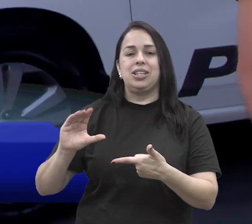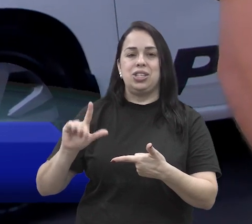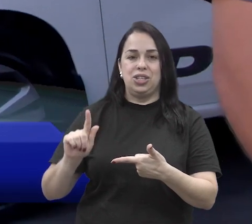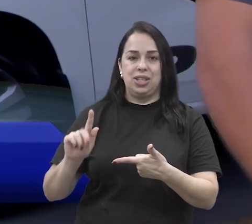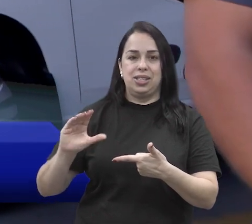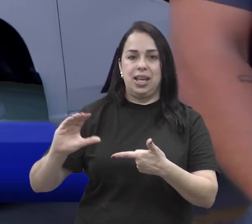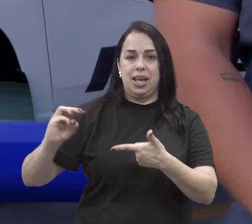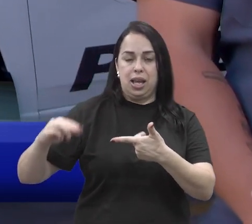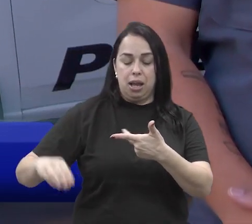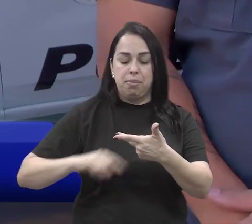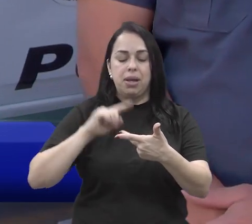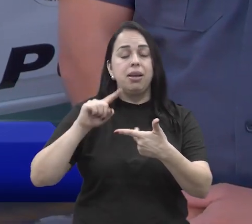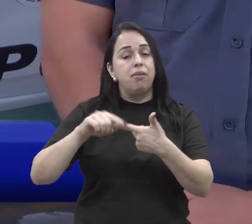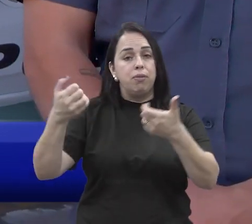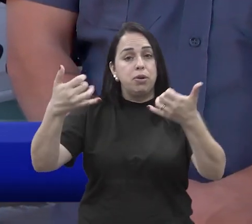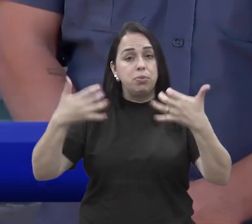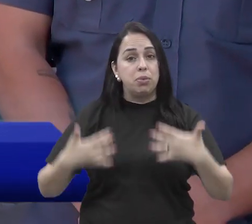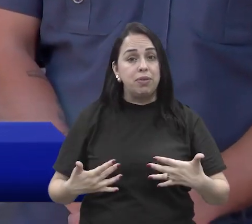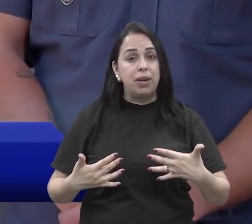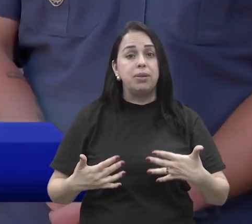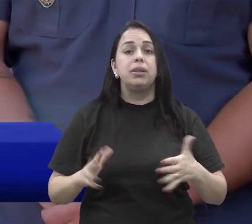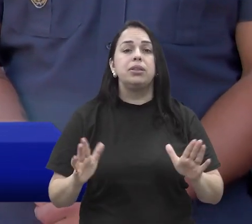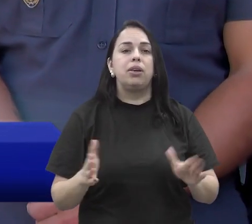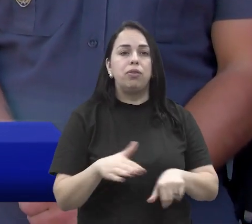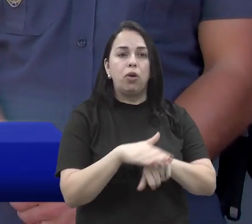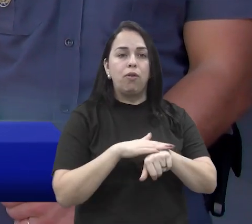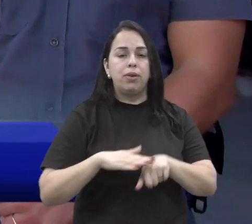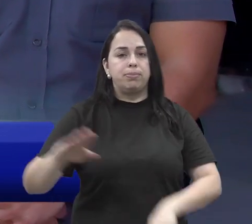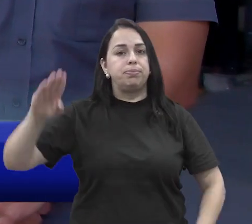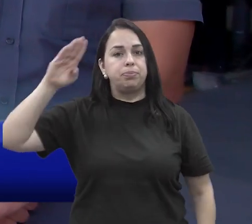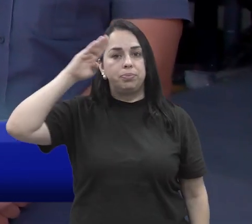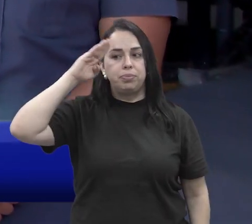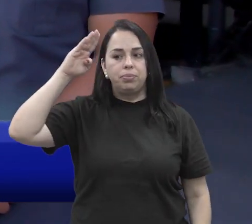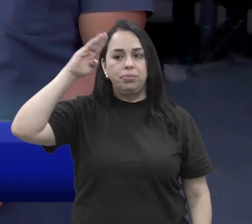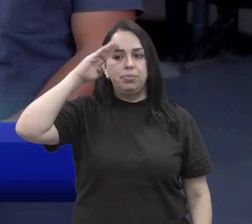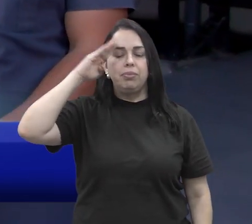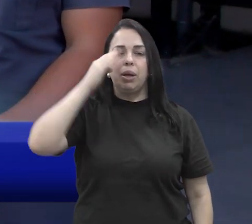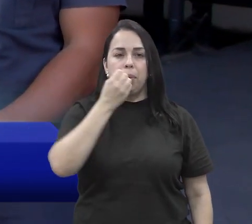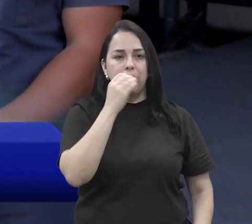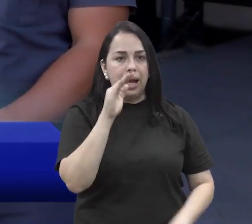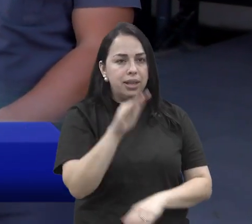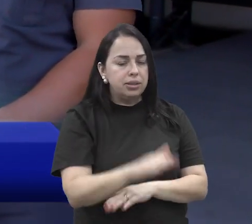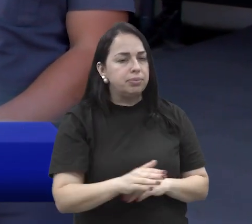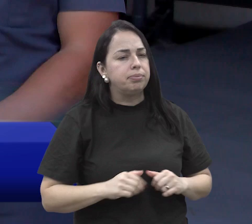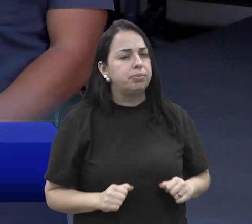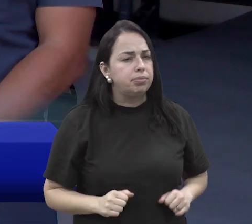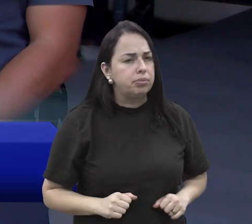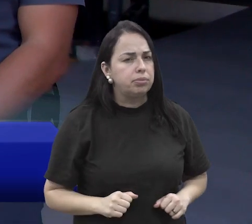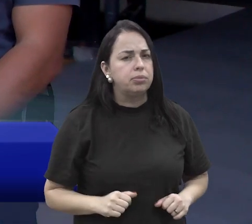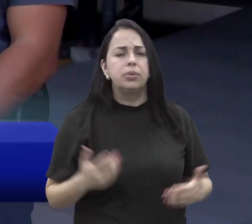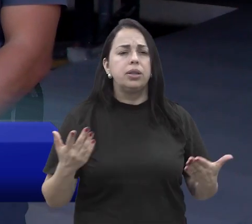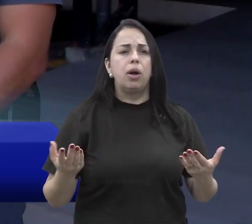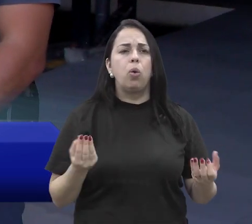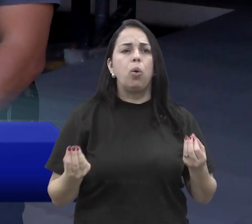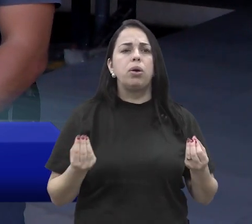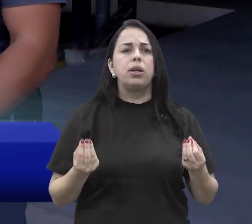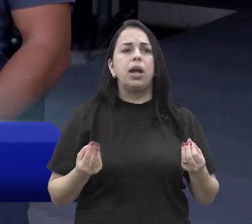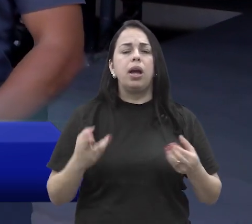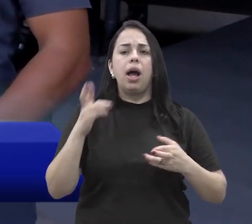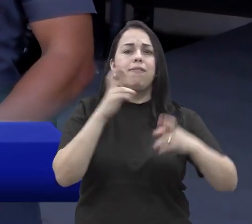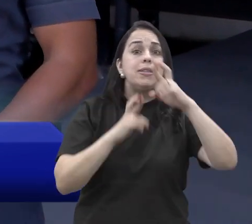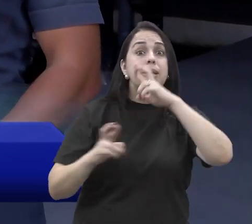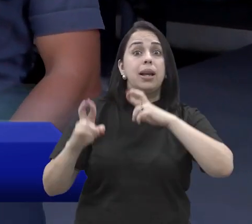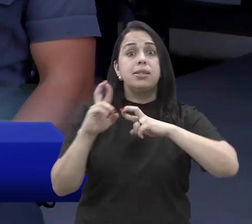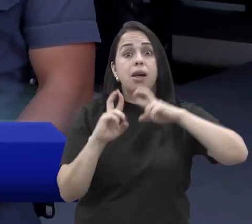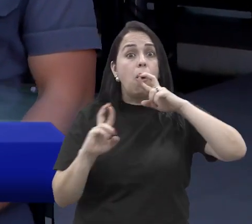como fica a segurança aqui na nossa cidade, eu converso agora com o Tenente Girão. Boa tarde, Tenente, tudo bem? Como fica então a Operação Natal e qual é